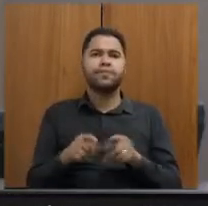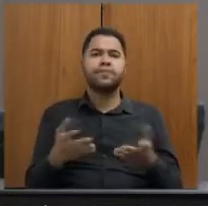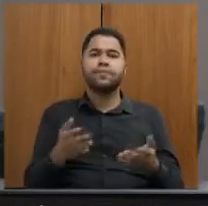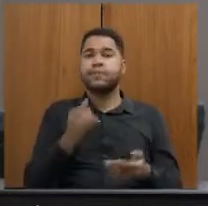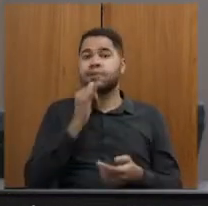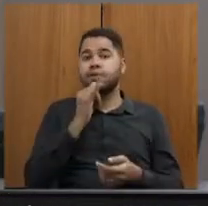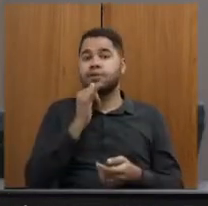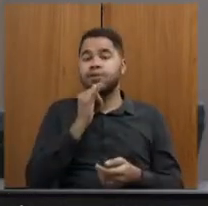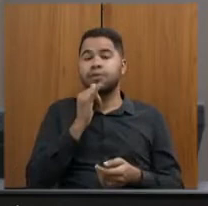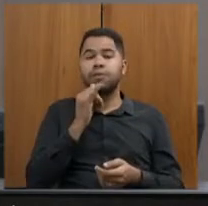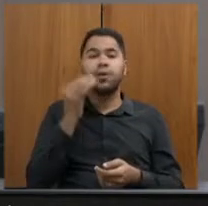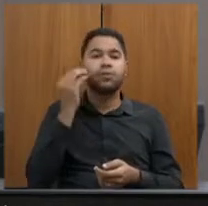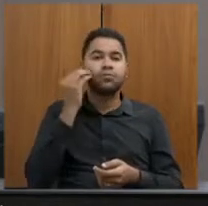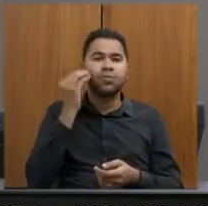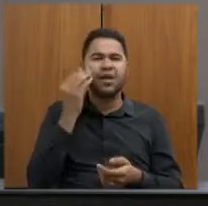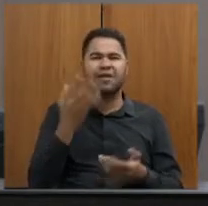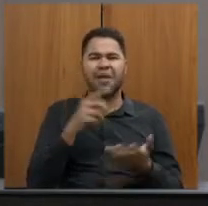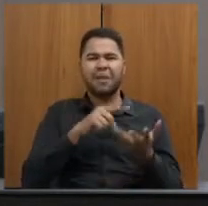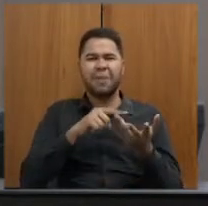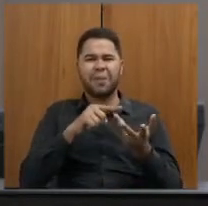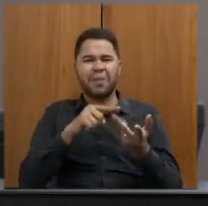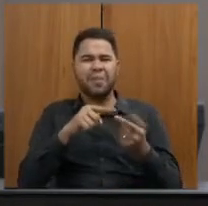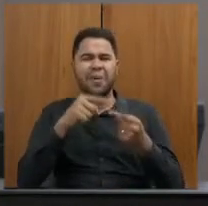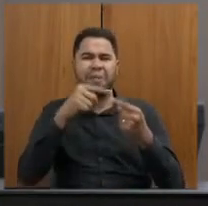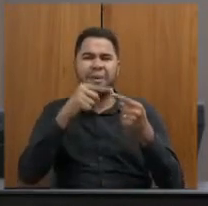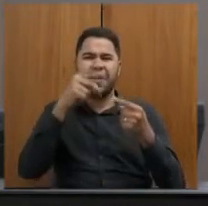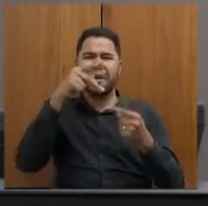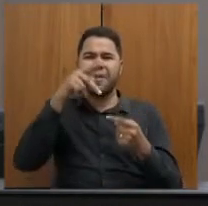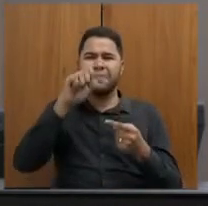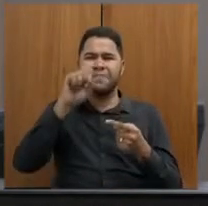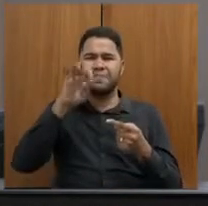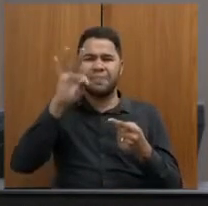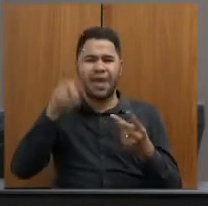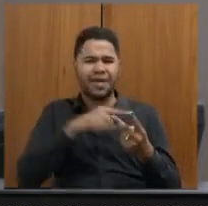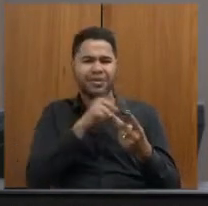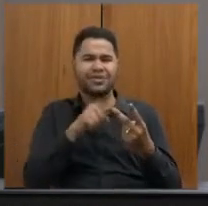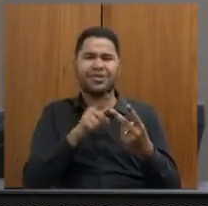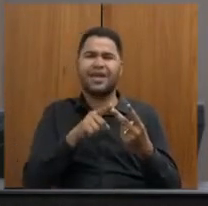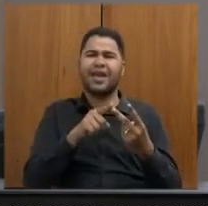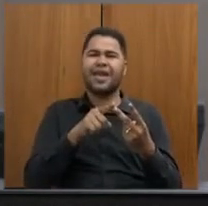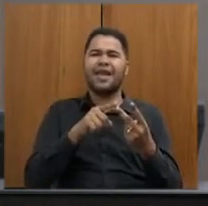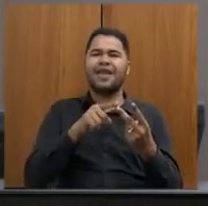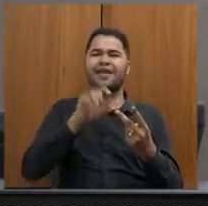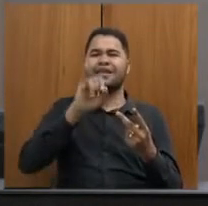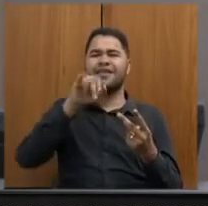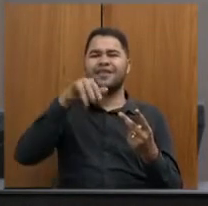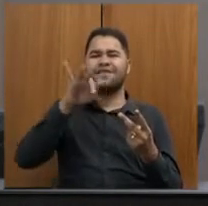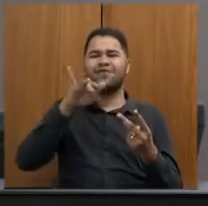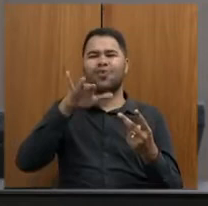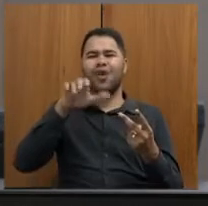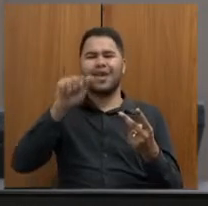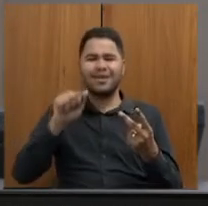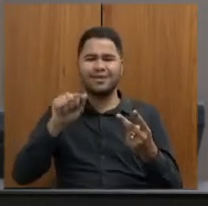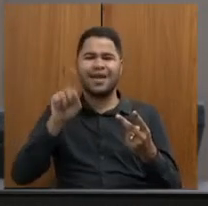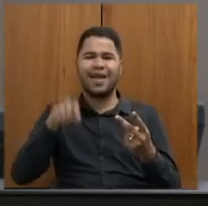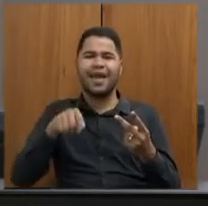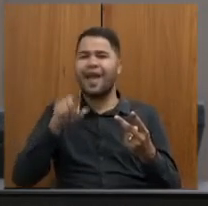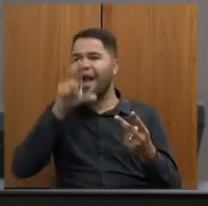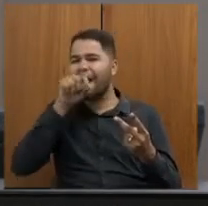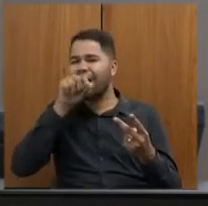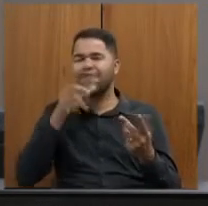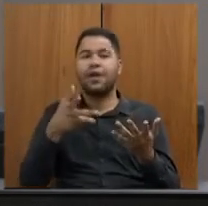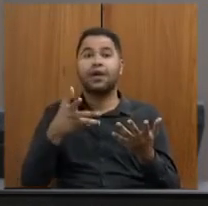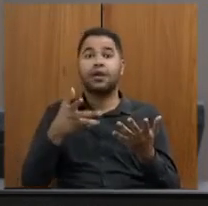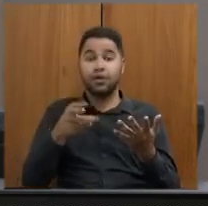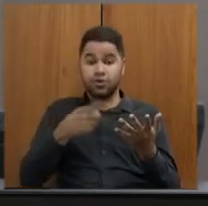livre de peste suína africana pé suína clássica influenza aviária Então temos hoje no mercado a nossas mãos na questão sanitária